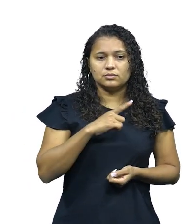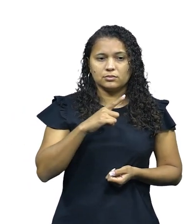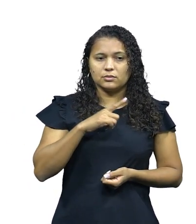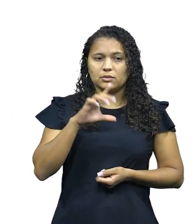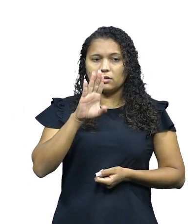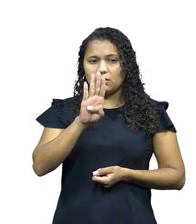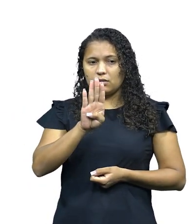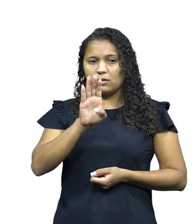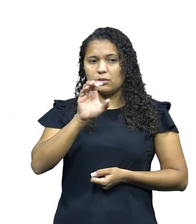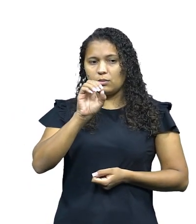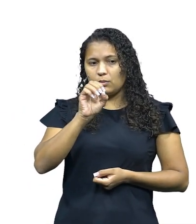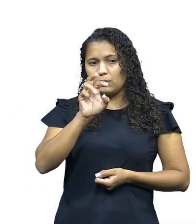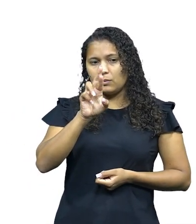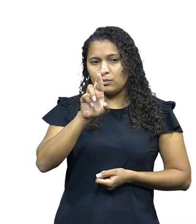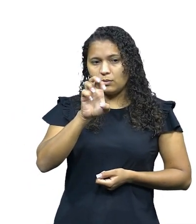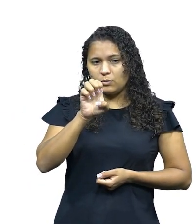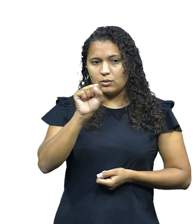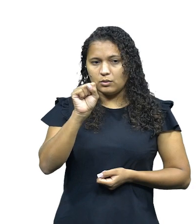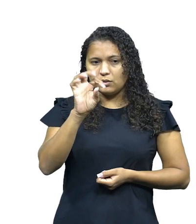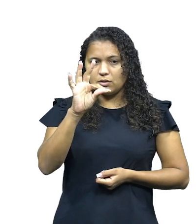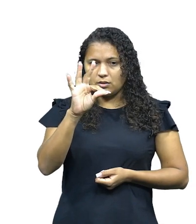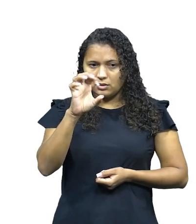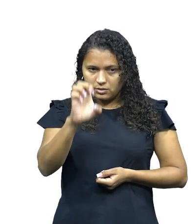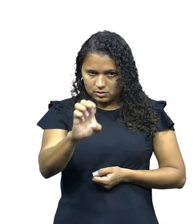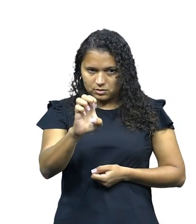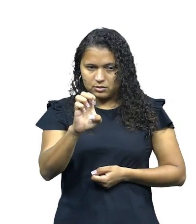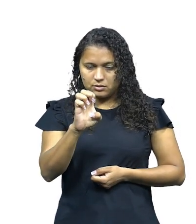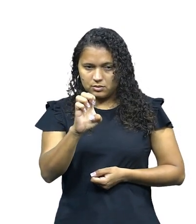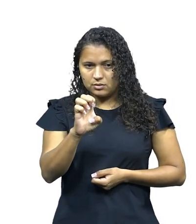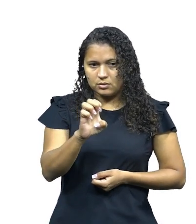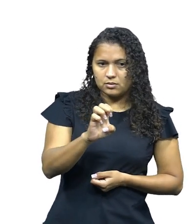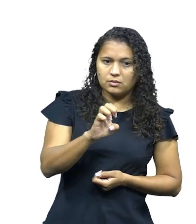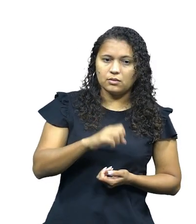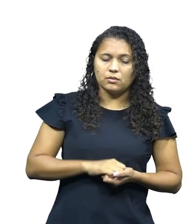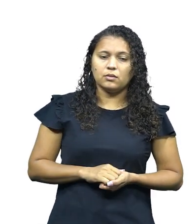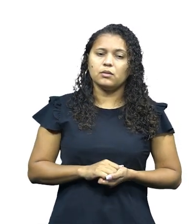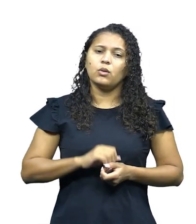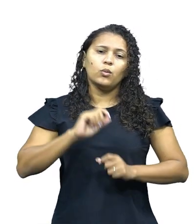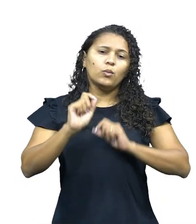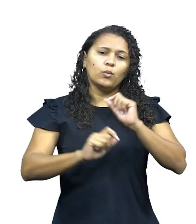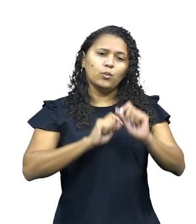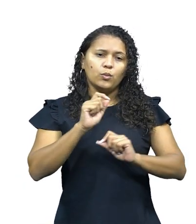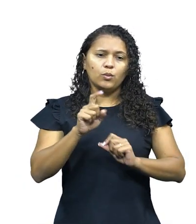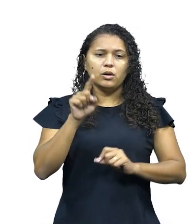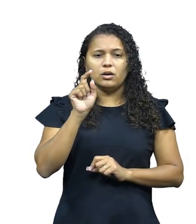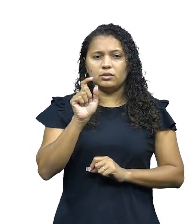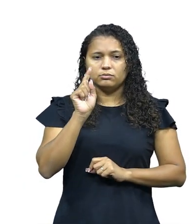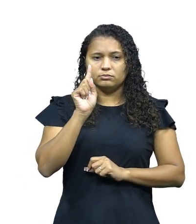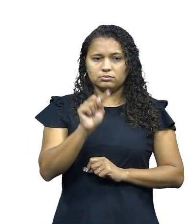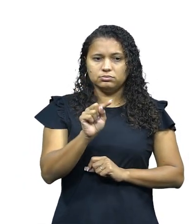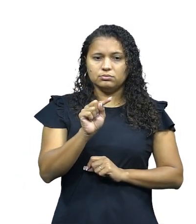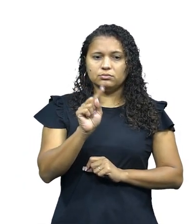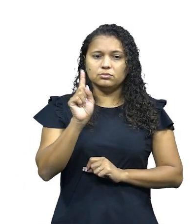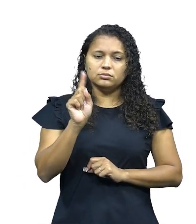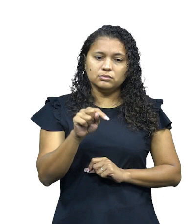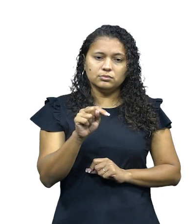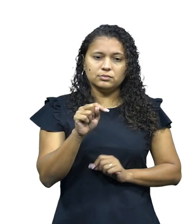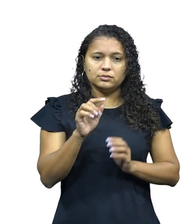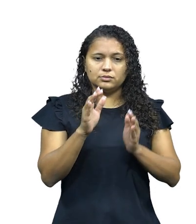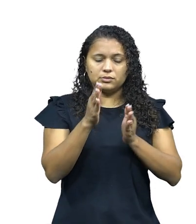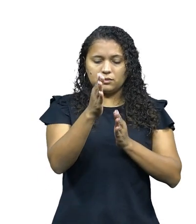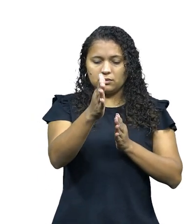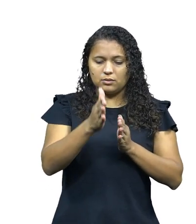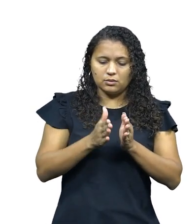embarcação, uma outra área dos navios é a parte de boreste, que é um dos lados